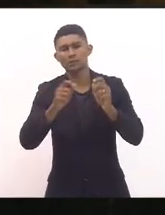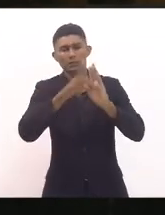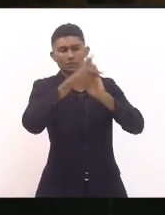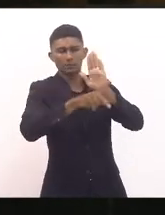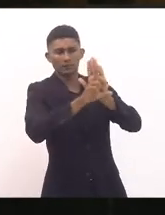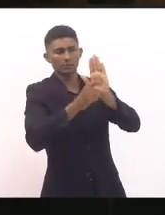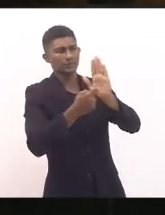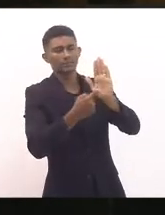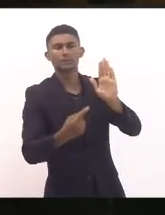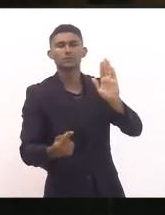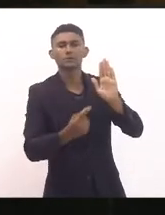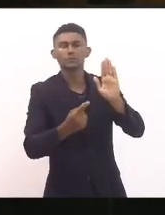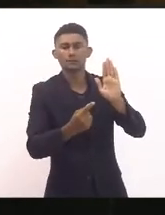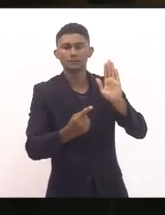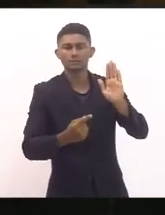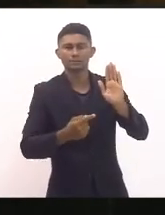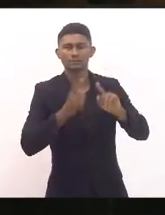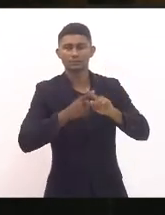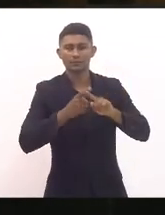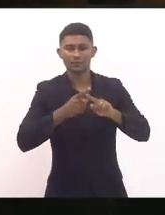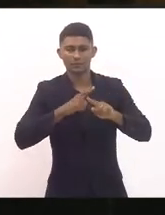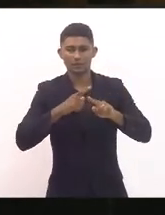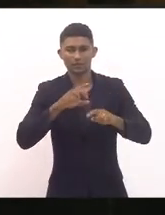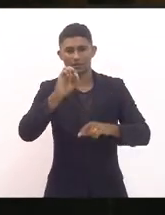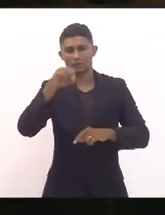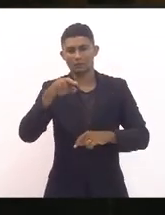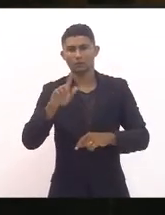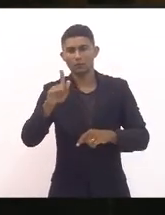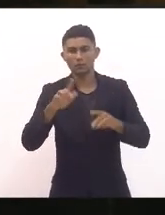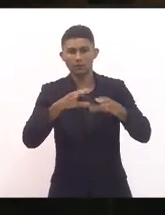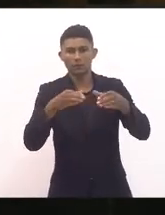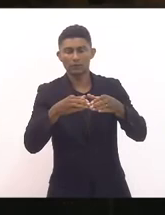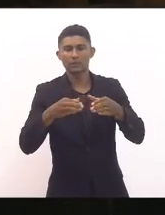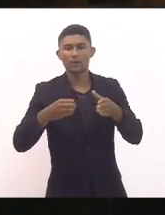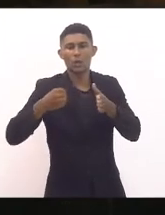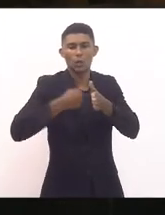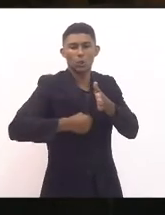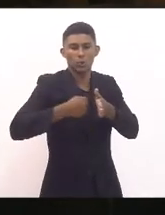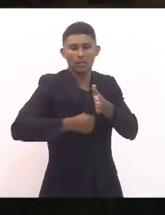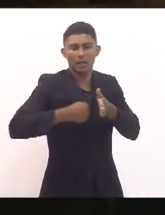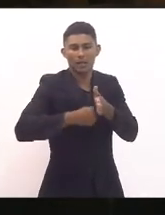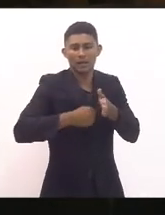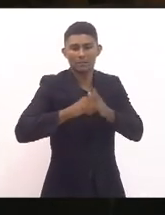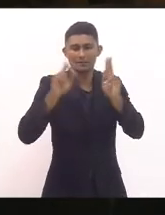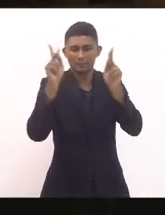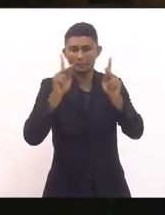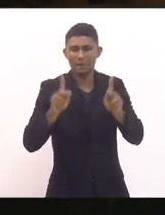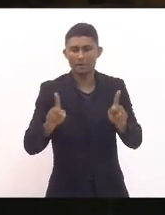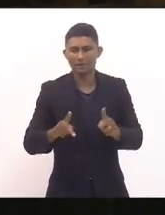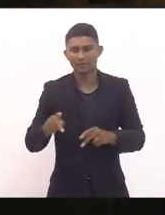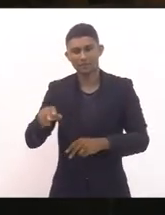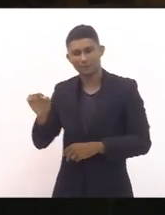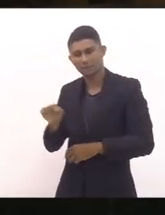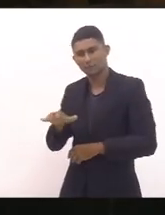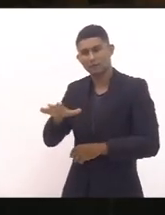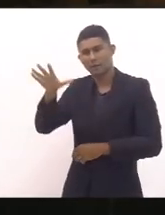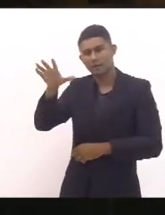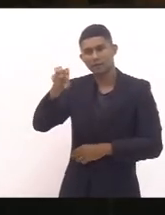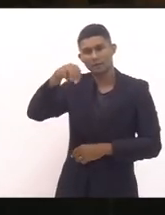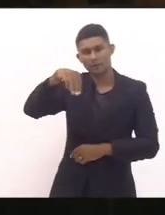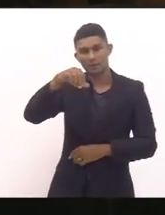foi provocado pela ONG Luta pela Paz na Assembleia dentro da favela da Maré. E